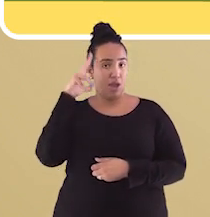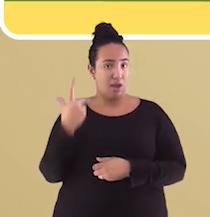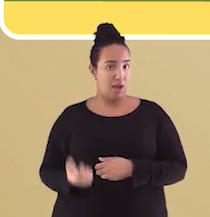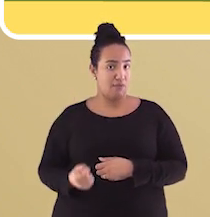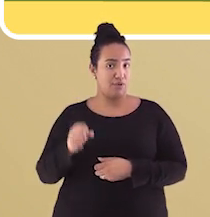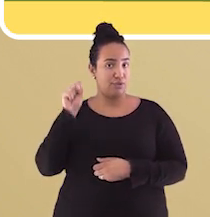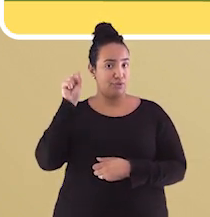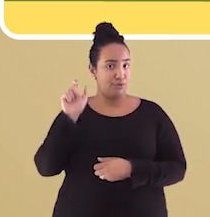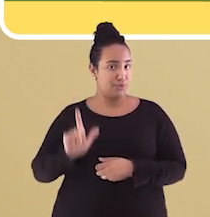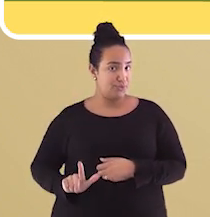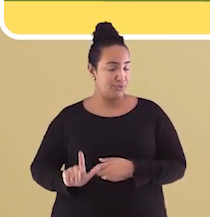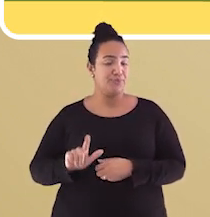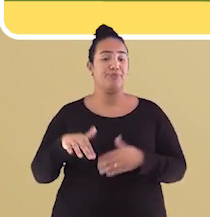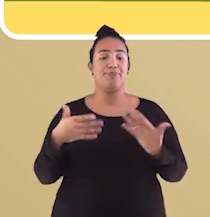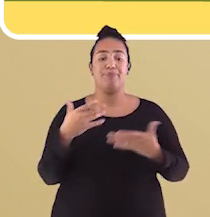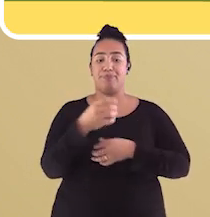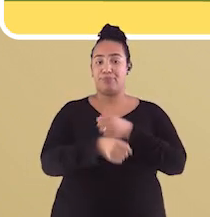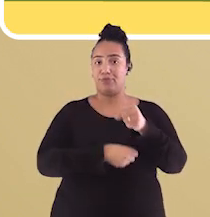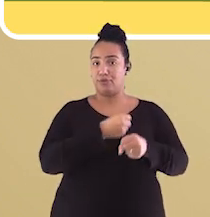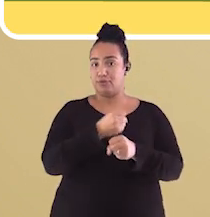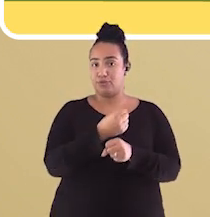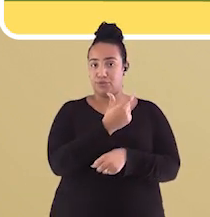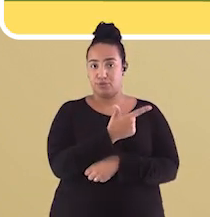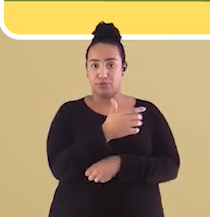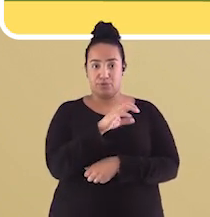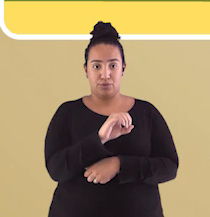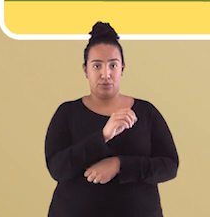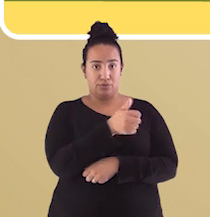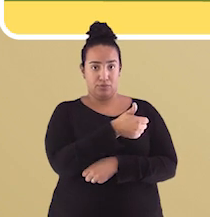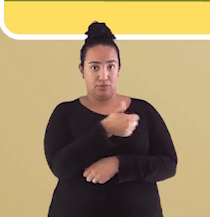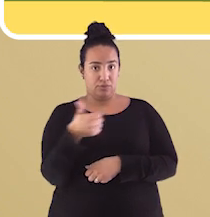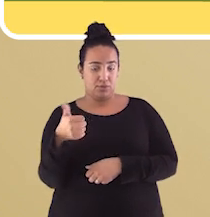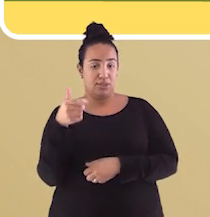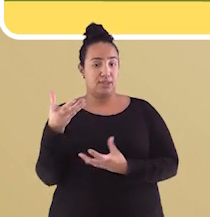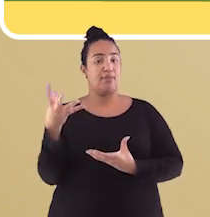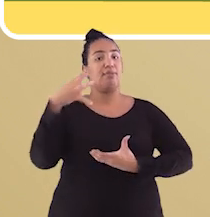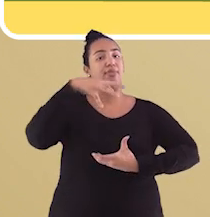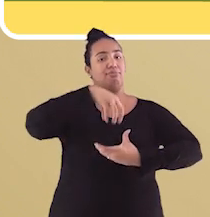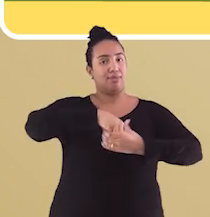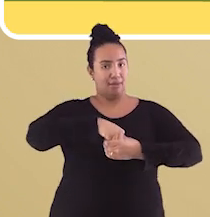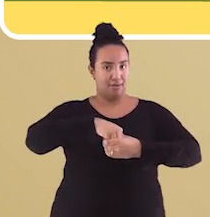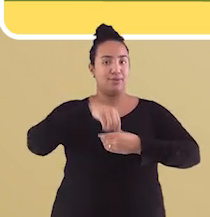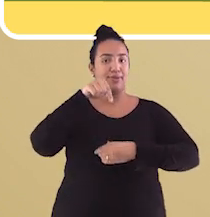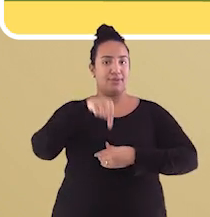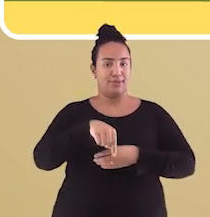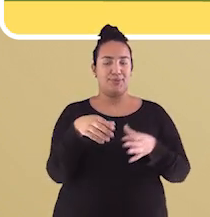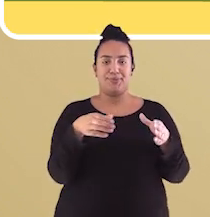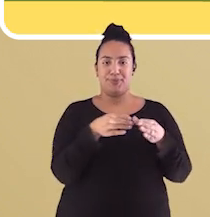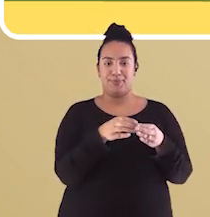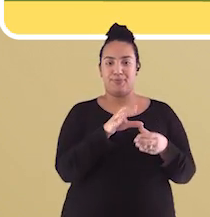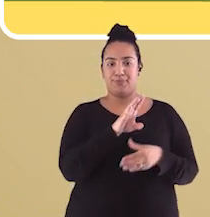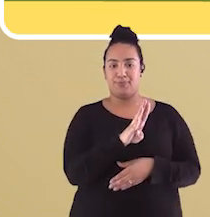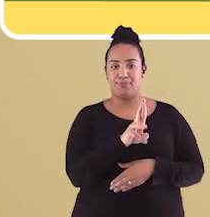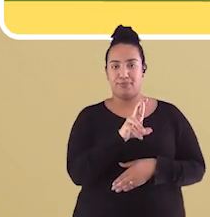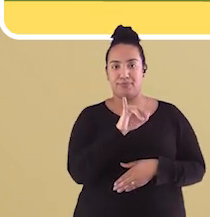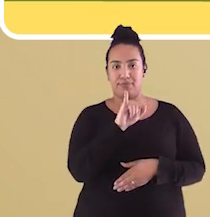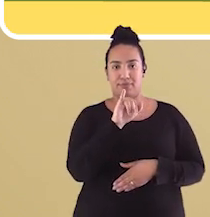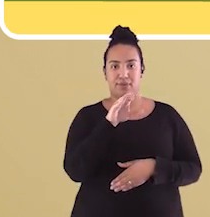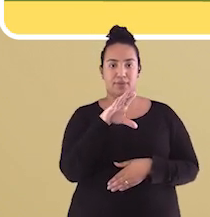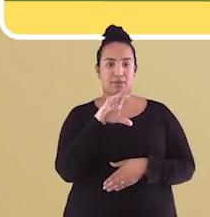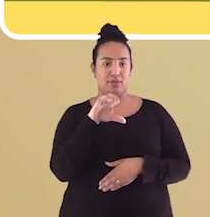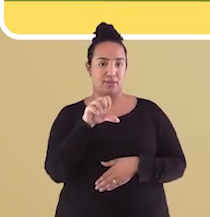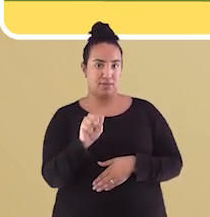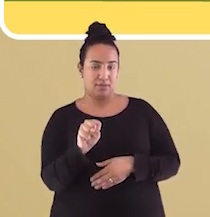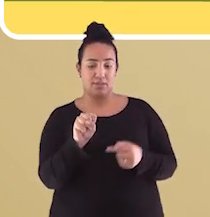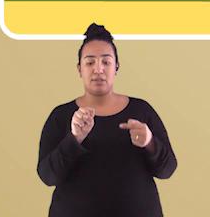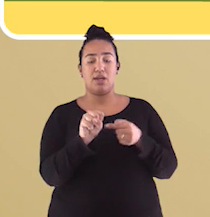Em 2011, a África do Sul virou oficialmente membro do BRICS, que compõe a sigla com S, de